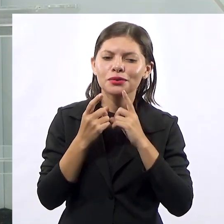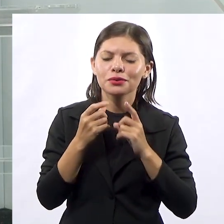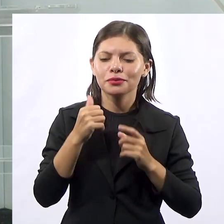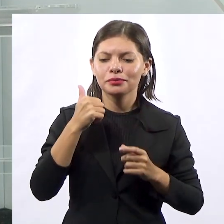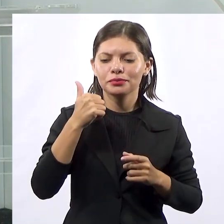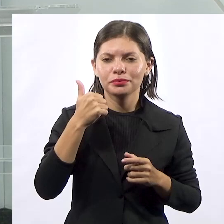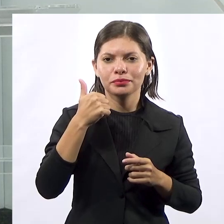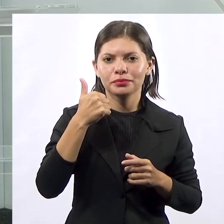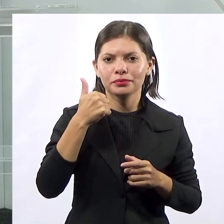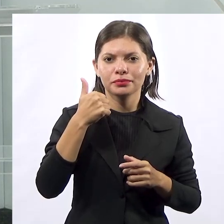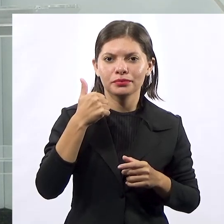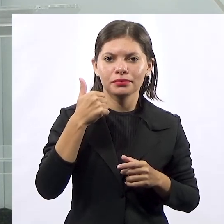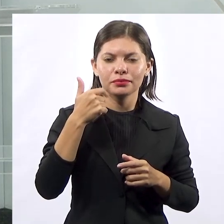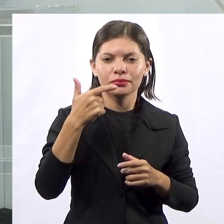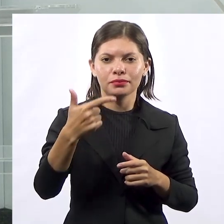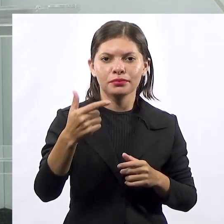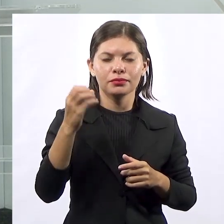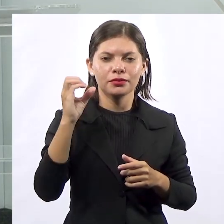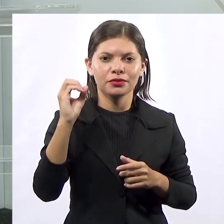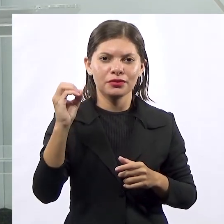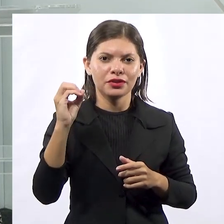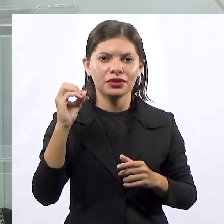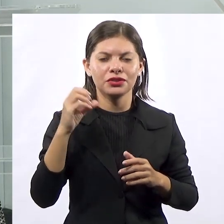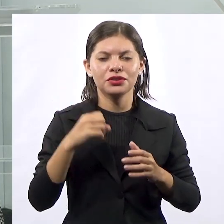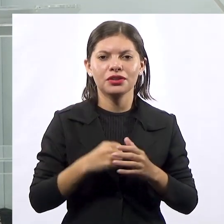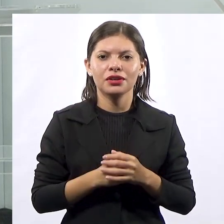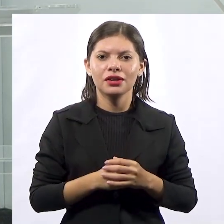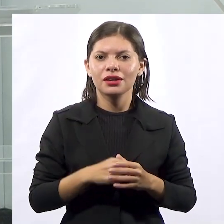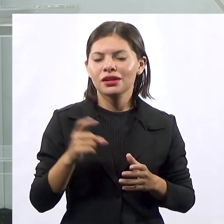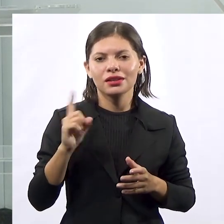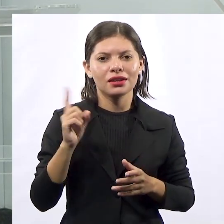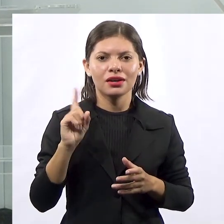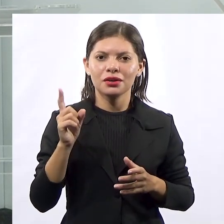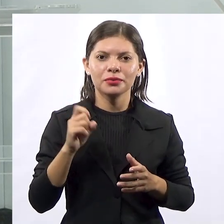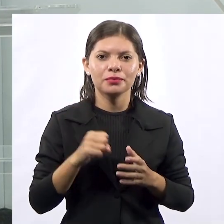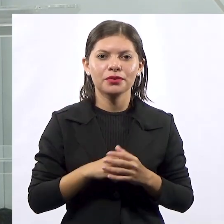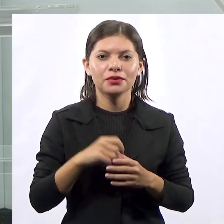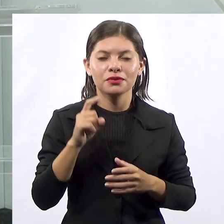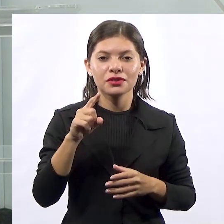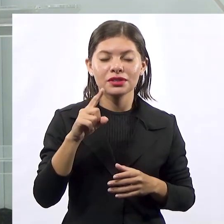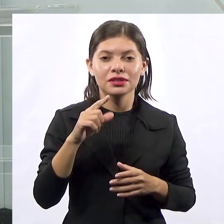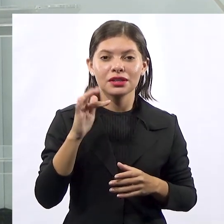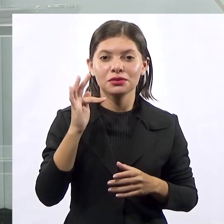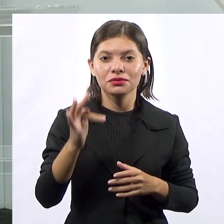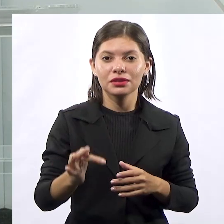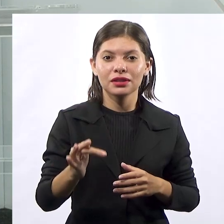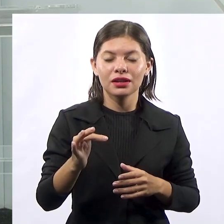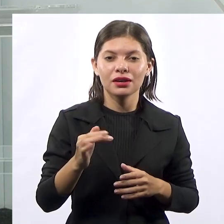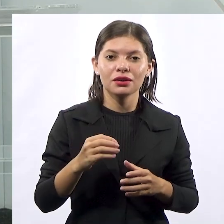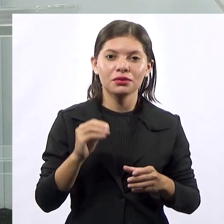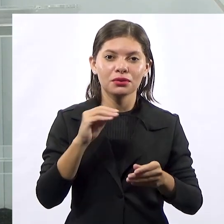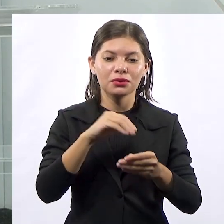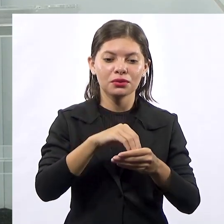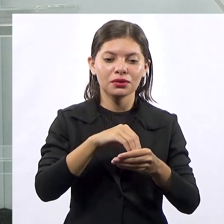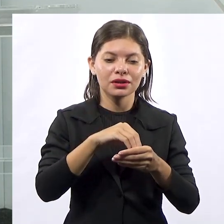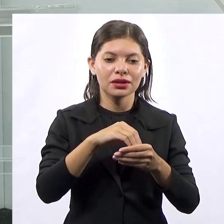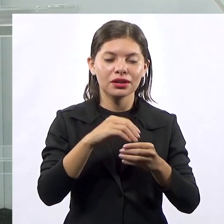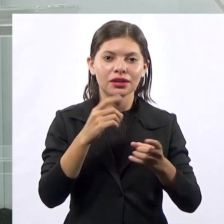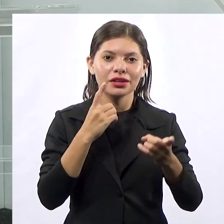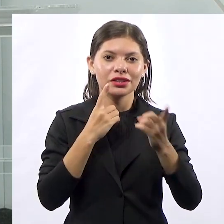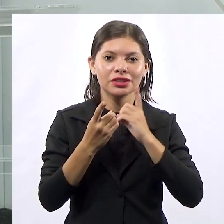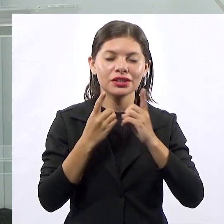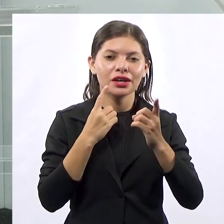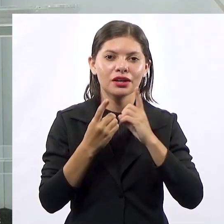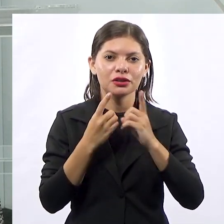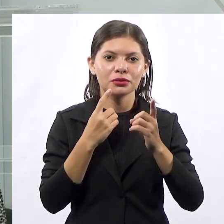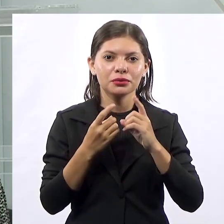lá 20 páginas, mas claro que não vai constar as 20 páginas lá dentro do relatório. Mas você, no final, você quer colocar todo o